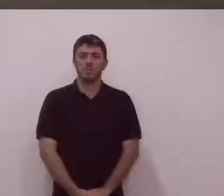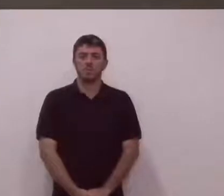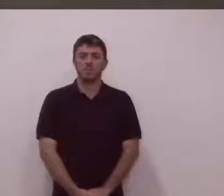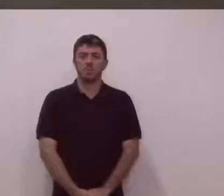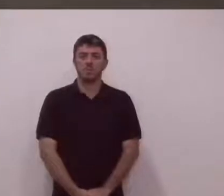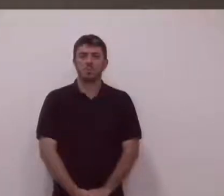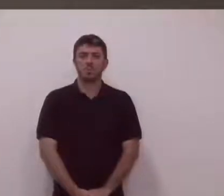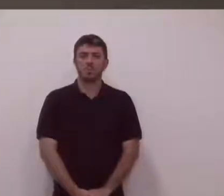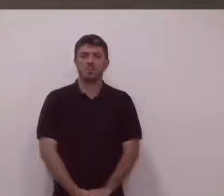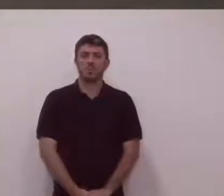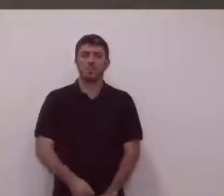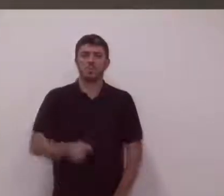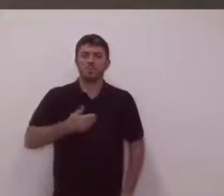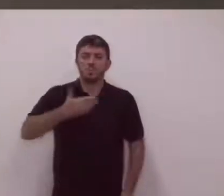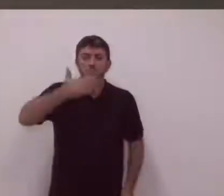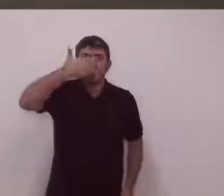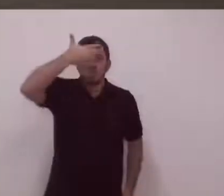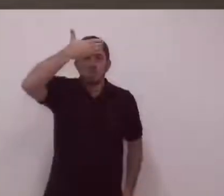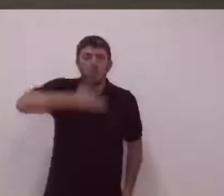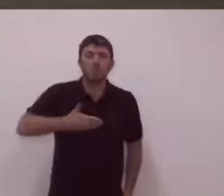foi provado aqui